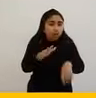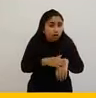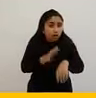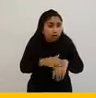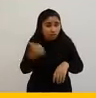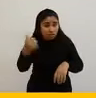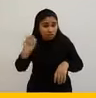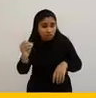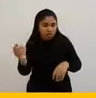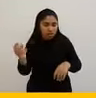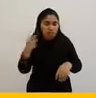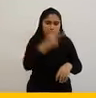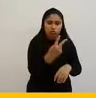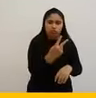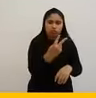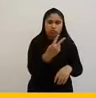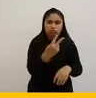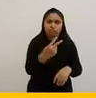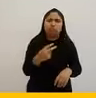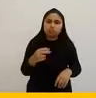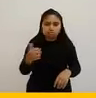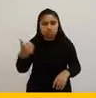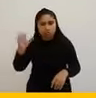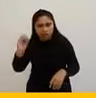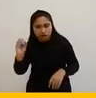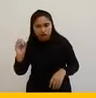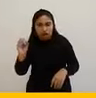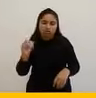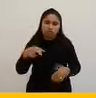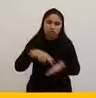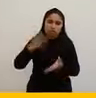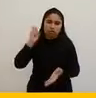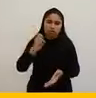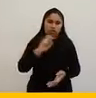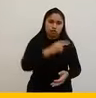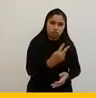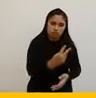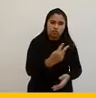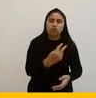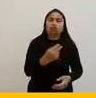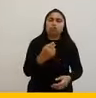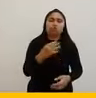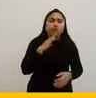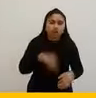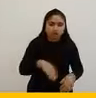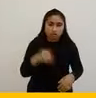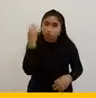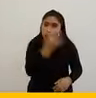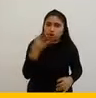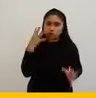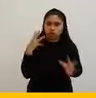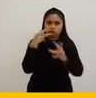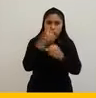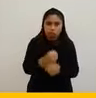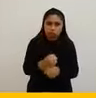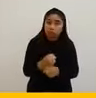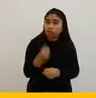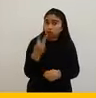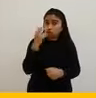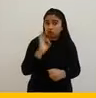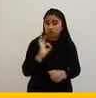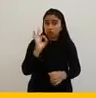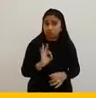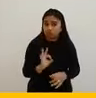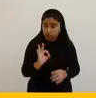das 10 às 14 horas, perfazendo um total de 4 horas. Capacidade de 20% da ocupação